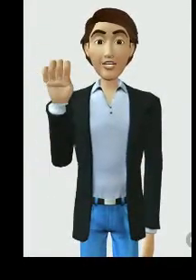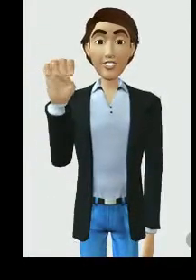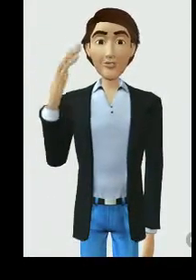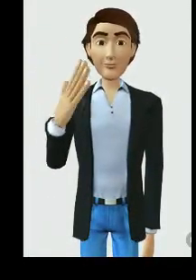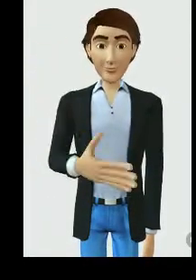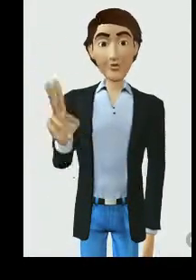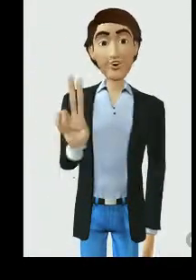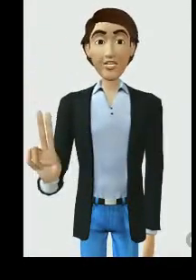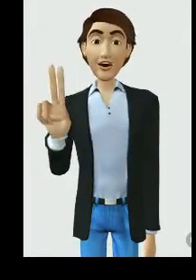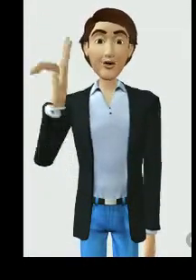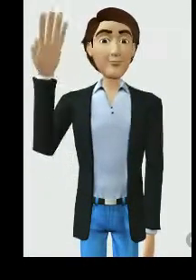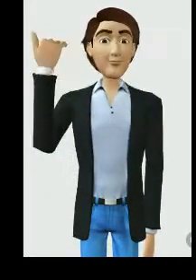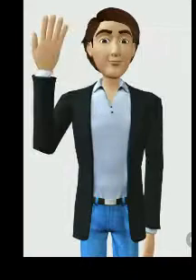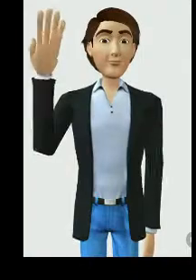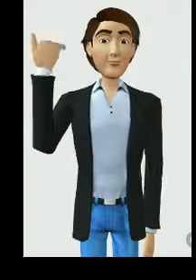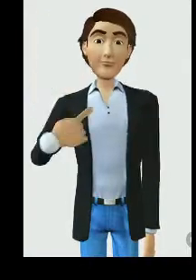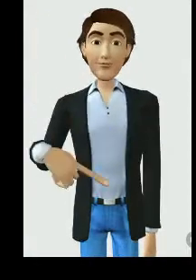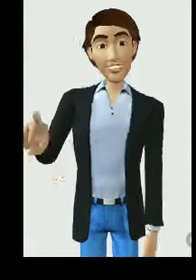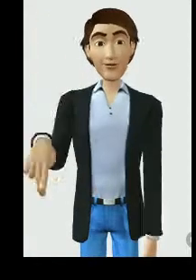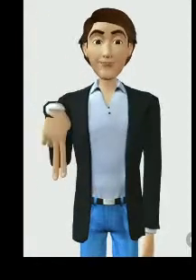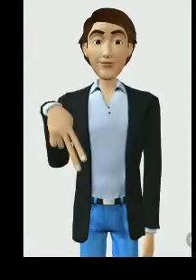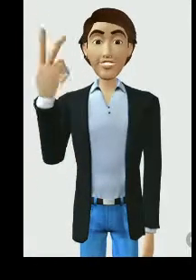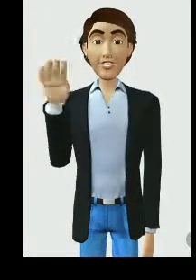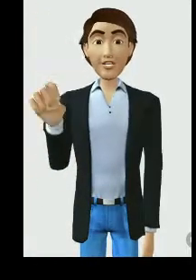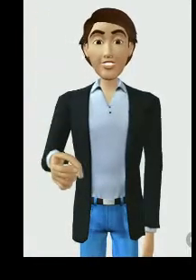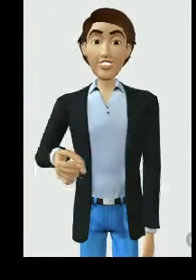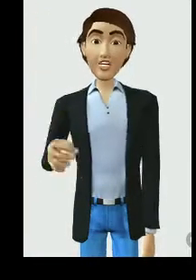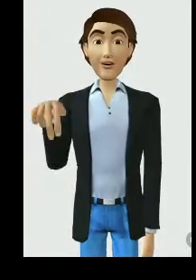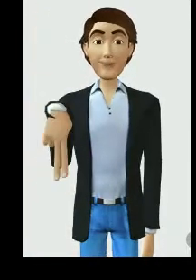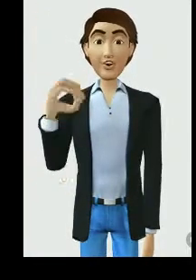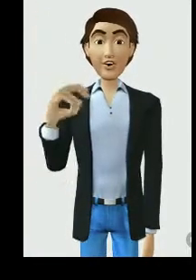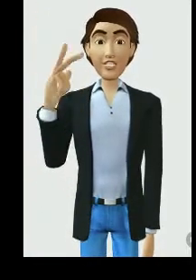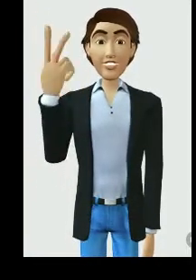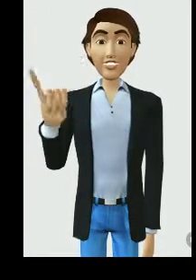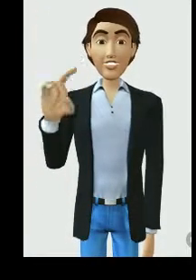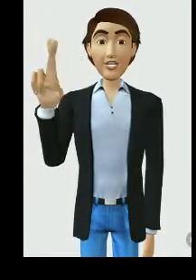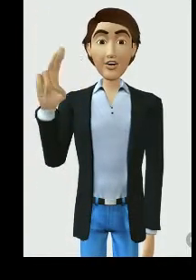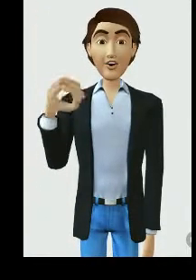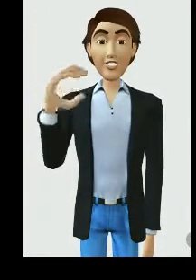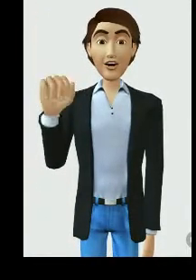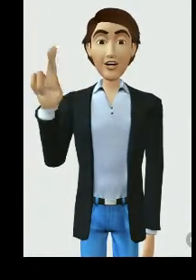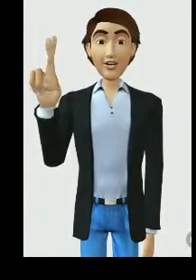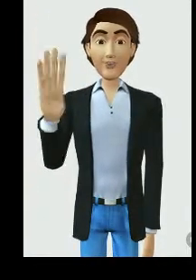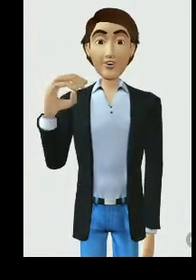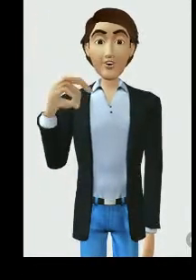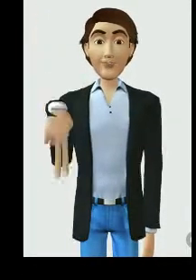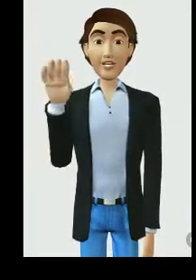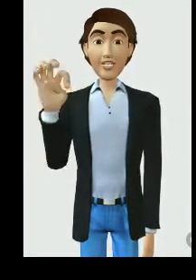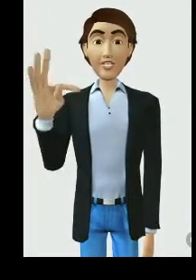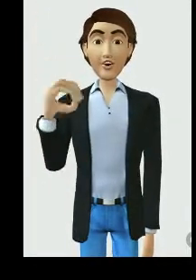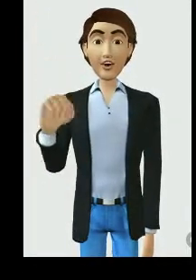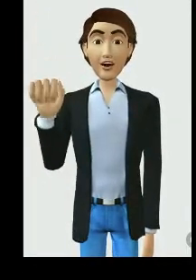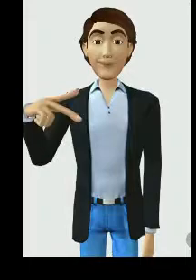O solvente usado foi o N-hexano, um hidrocarboneto apolar.